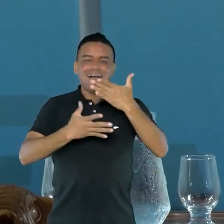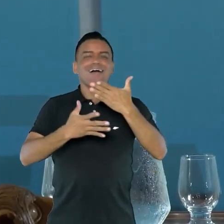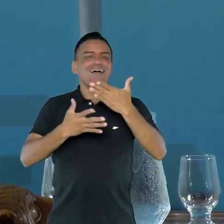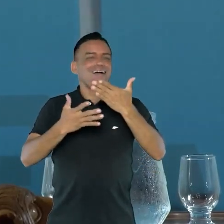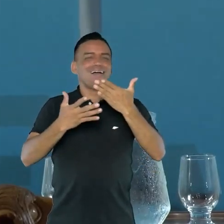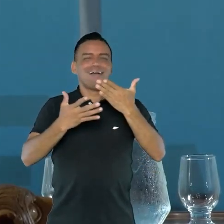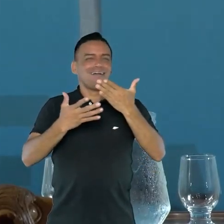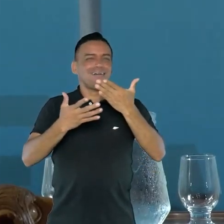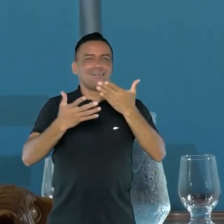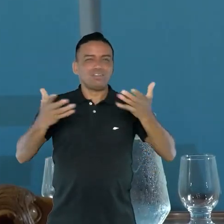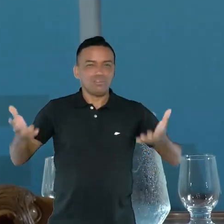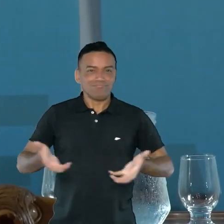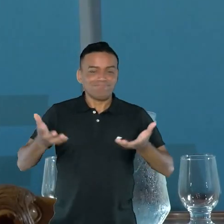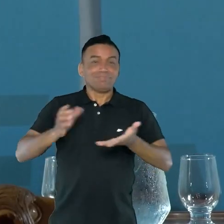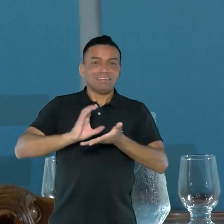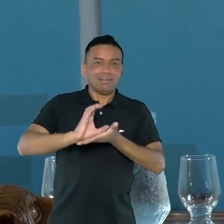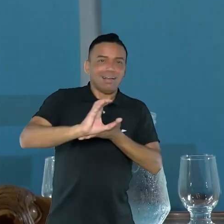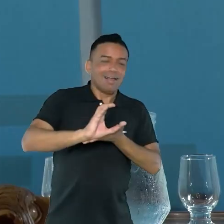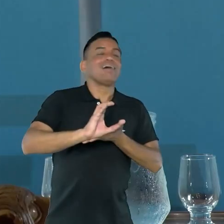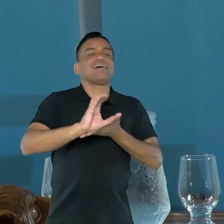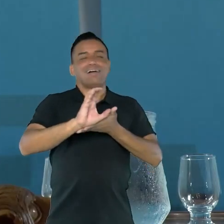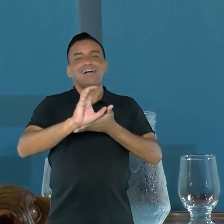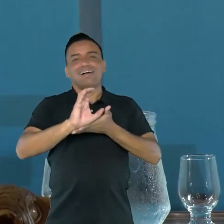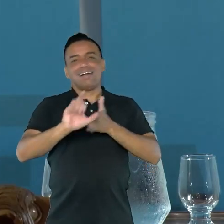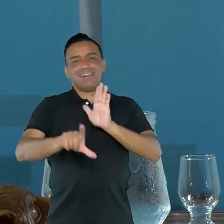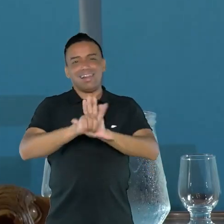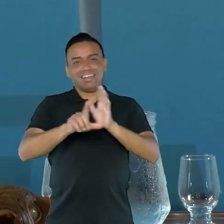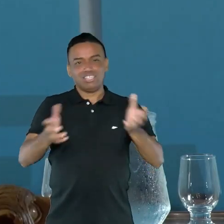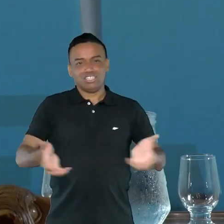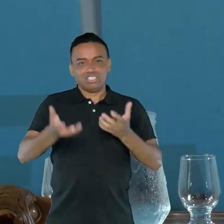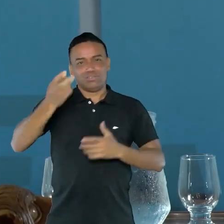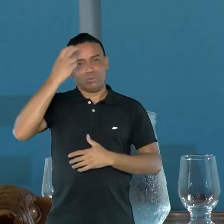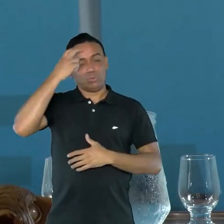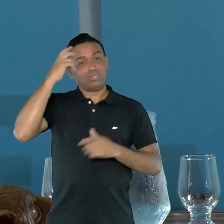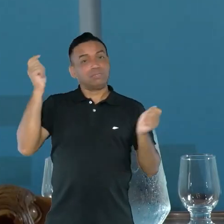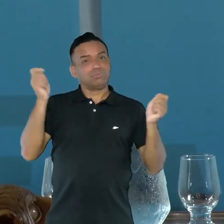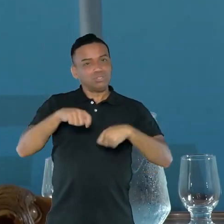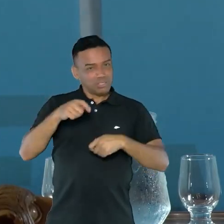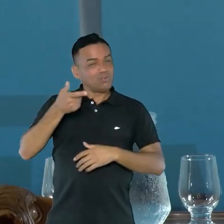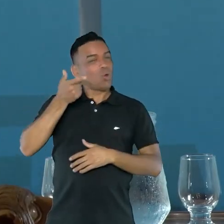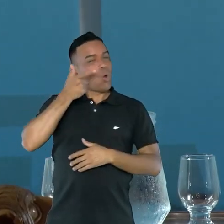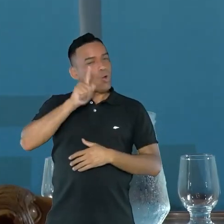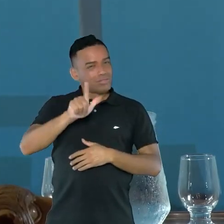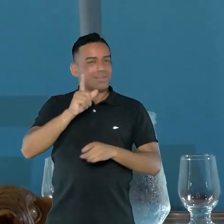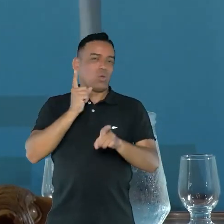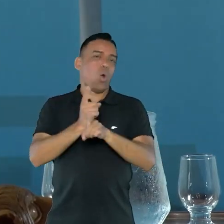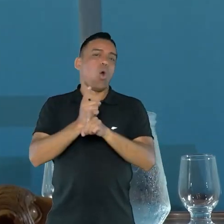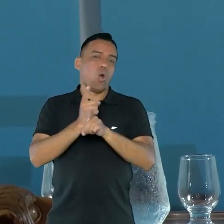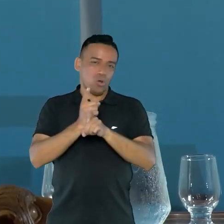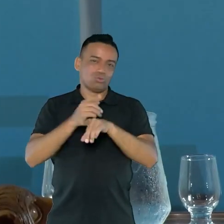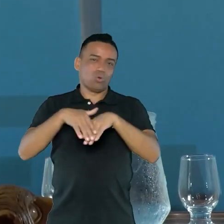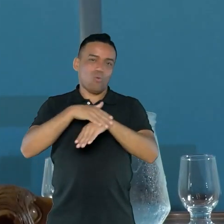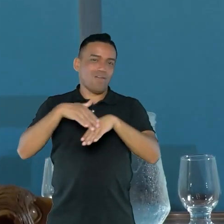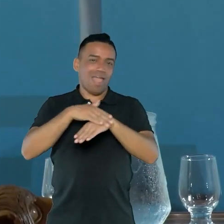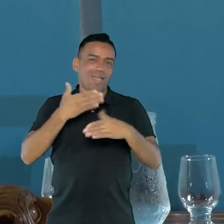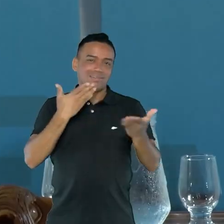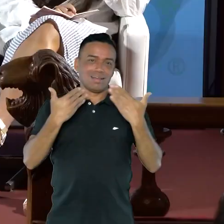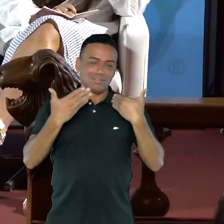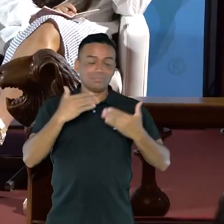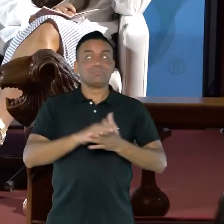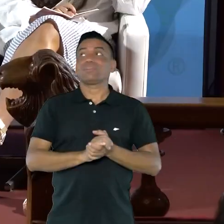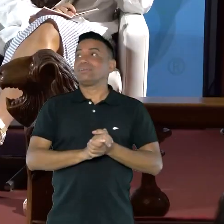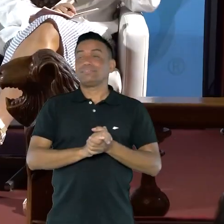da Lei Rouanet, torna possível esse encontro. Paracatu de fato, eu transitei muito